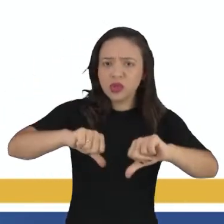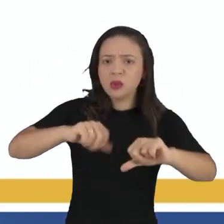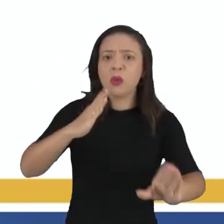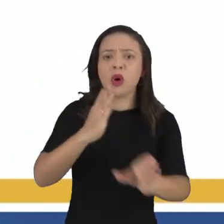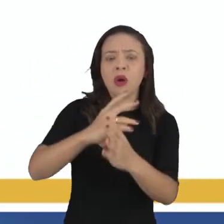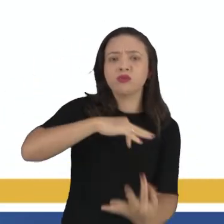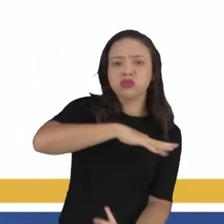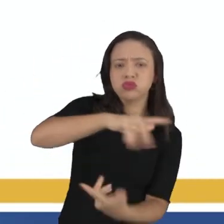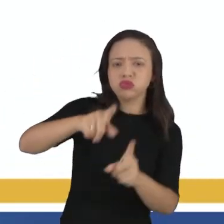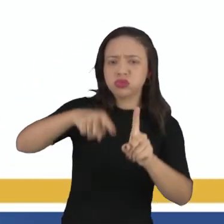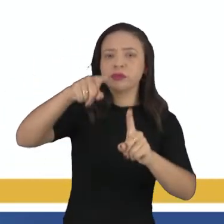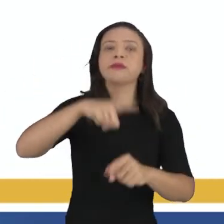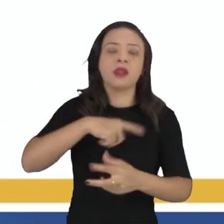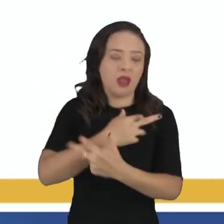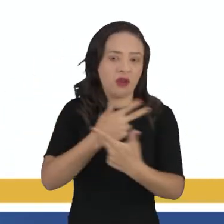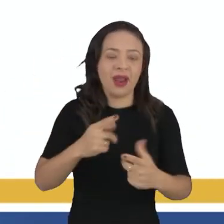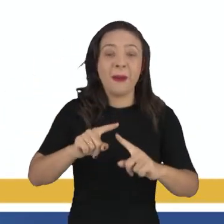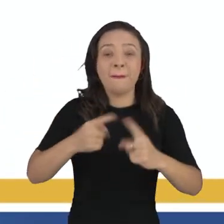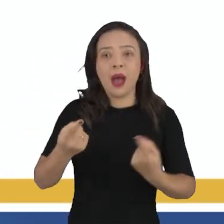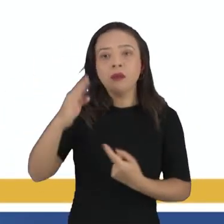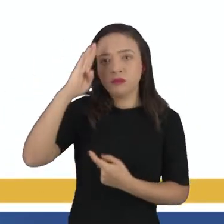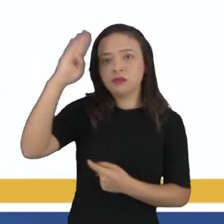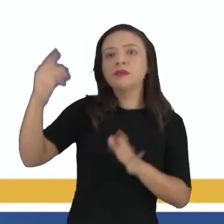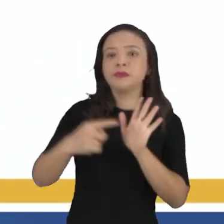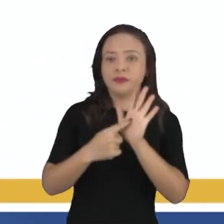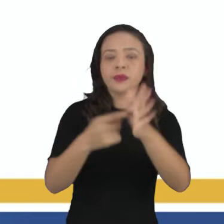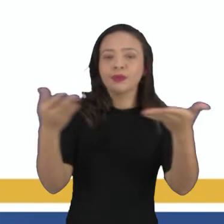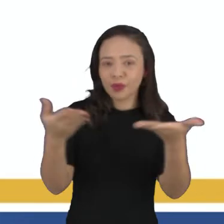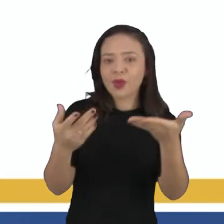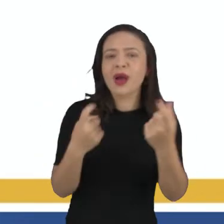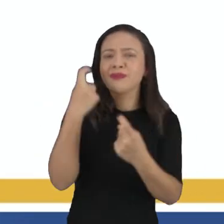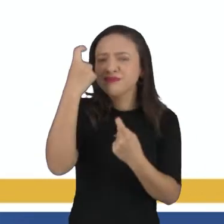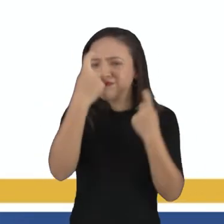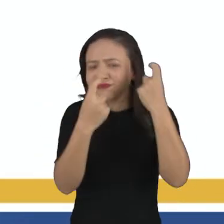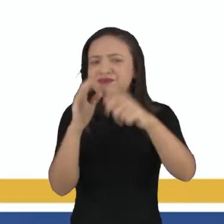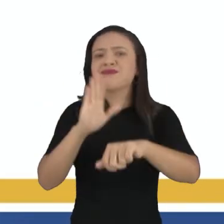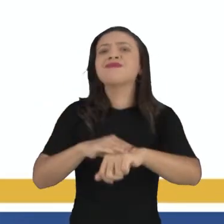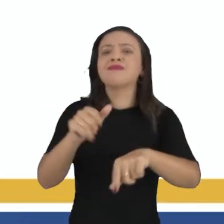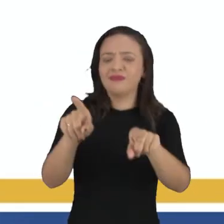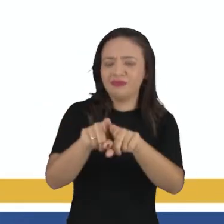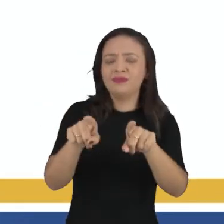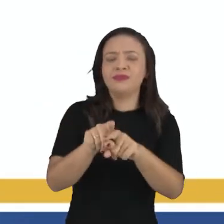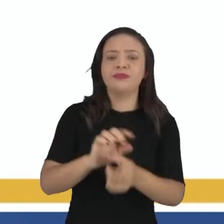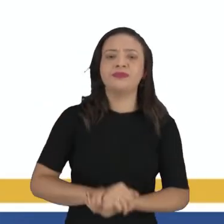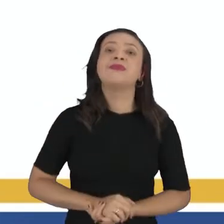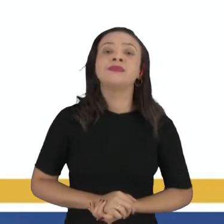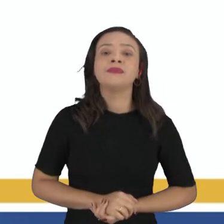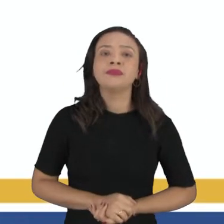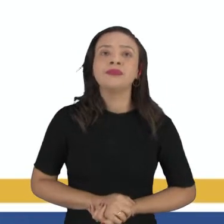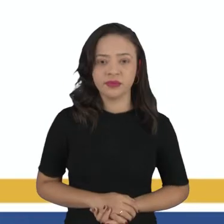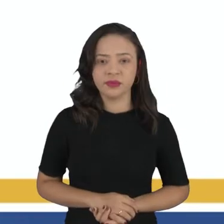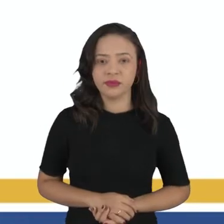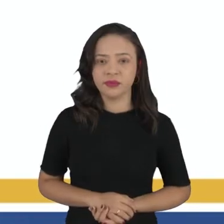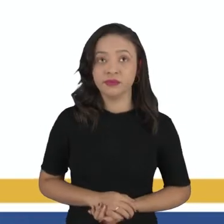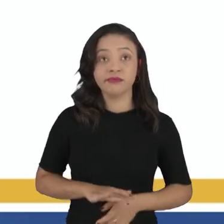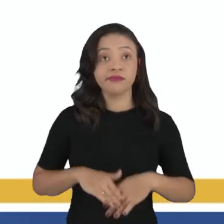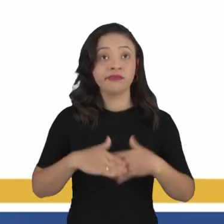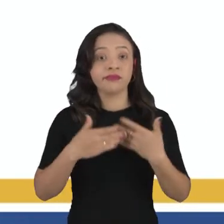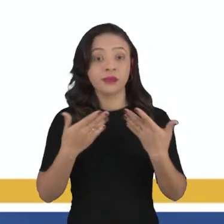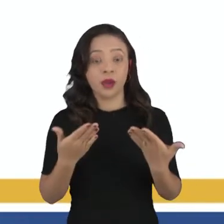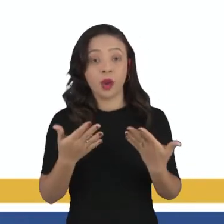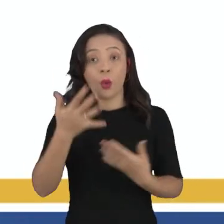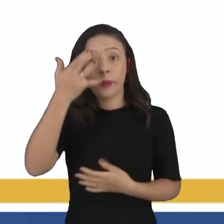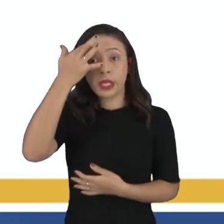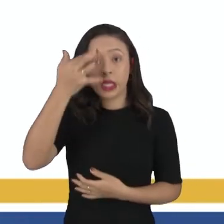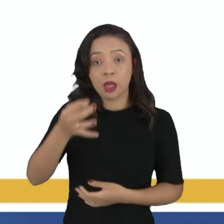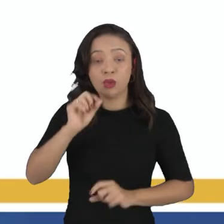global? Sim, várias, tá? Mas essas são as mais preocupantes, né, que nós temos, tá? Então nós